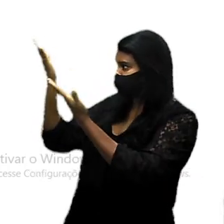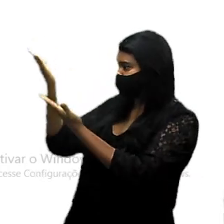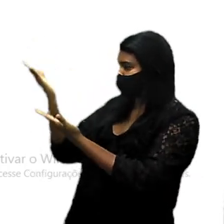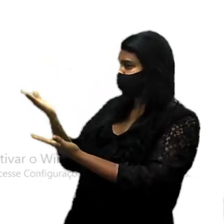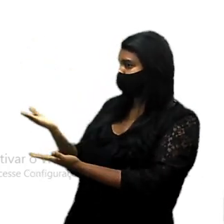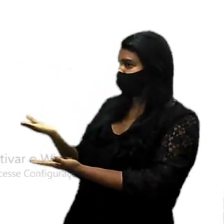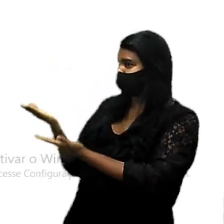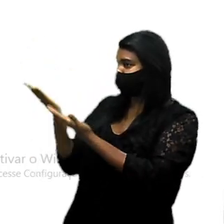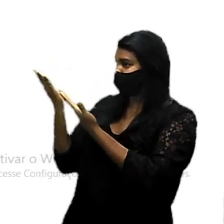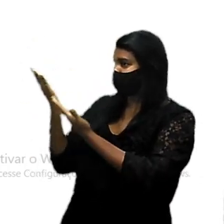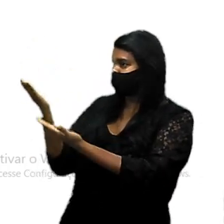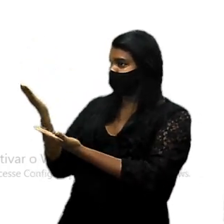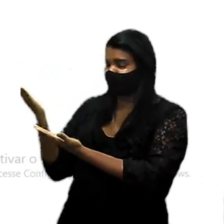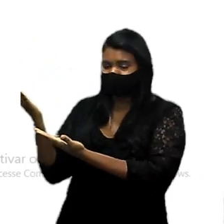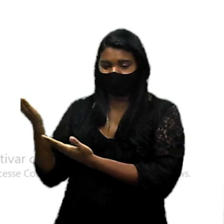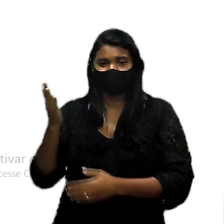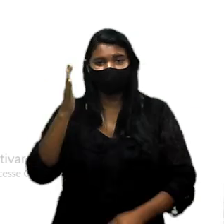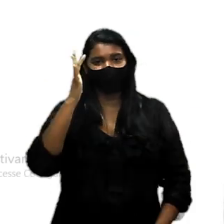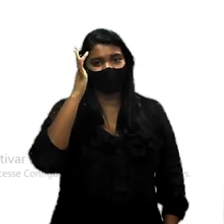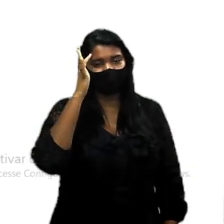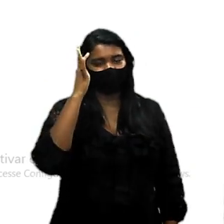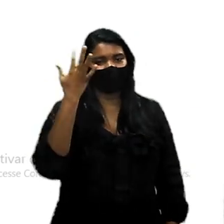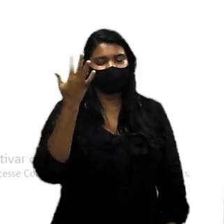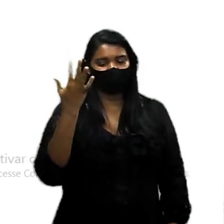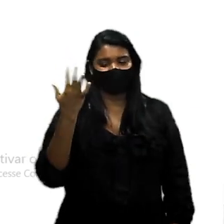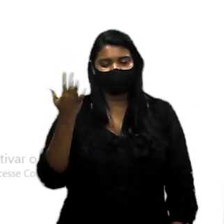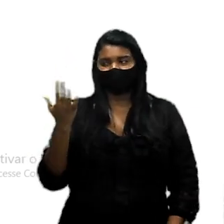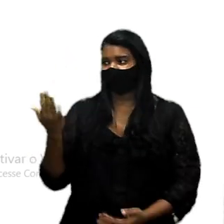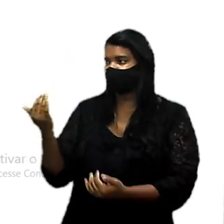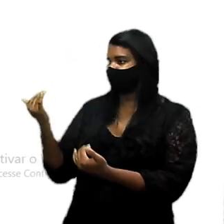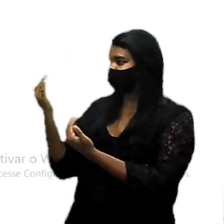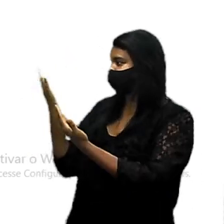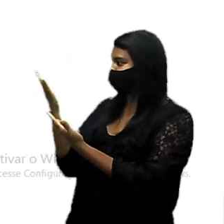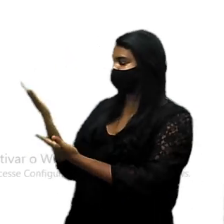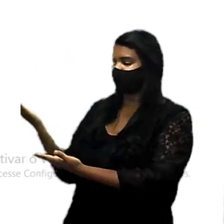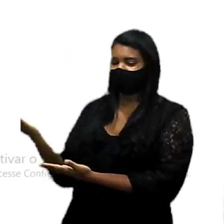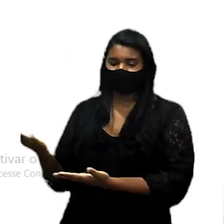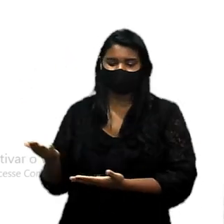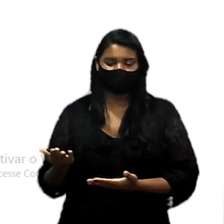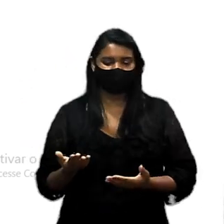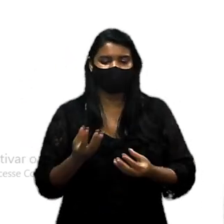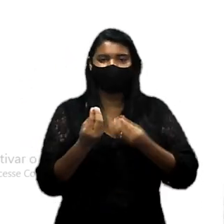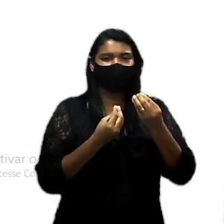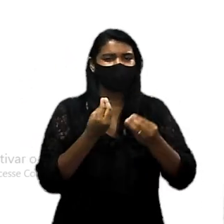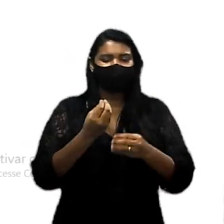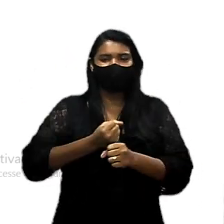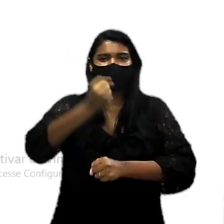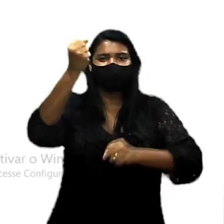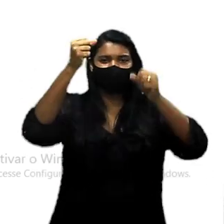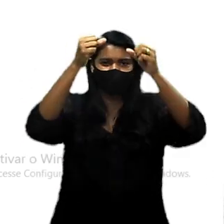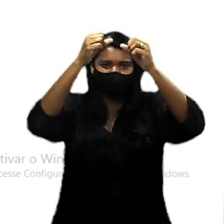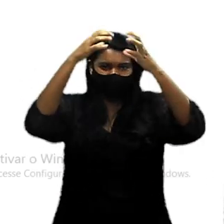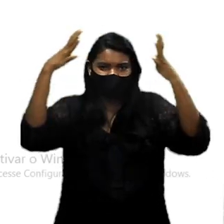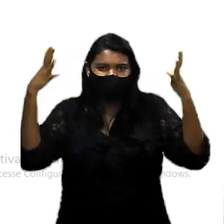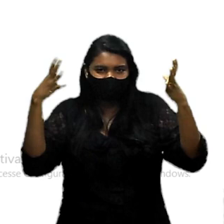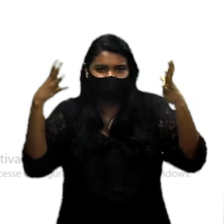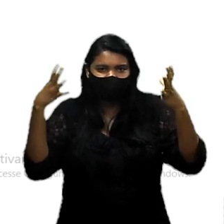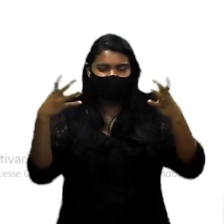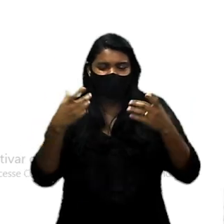têm, né, o resultado de como se fosse aí um guarda-chuva, né, um arco e